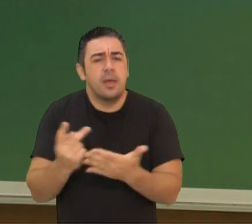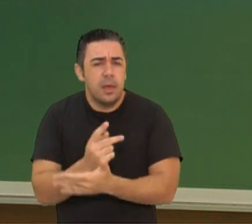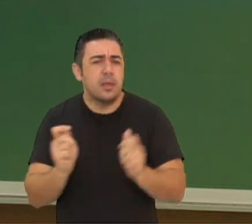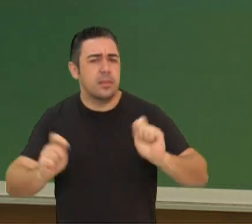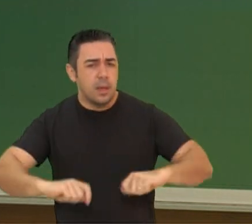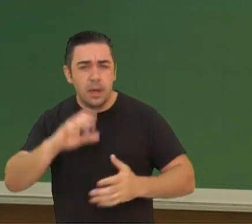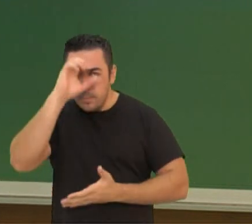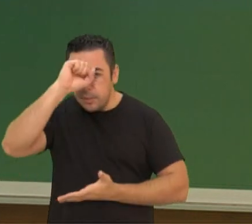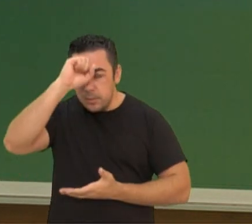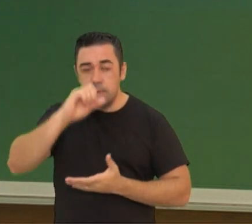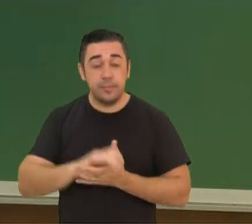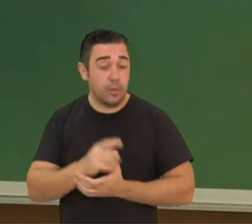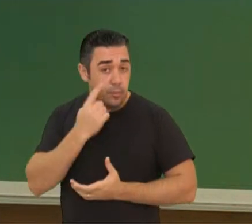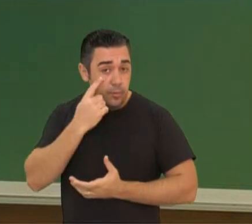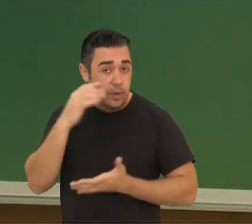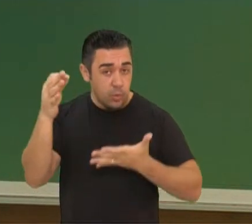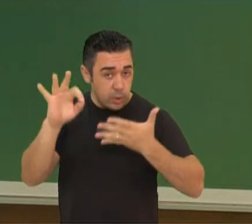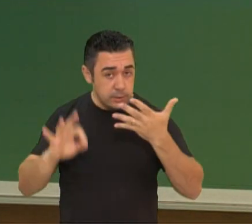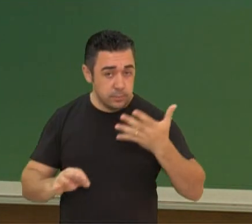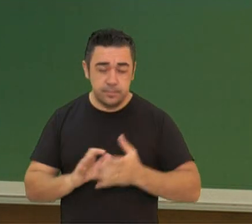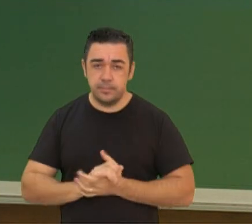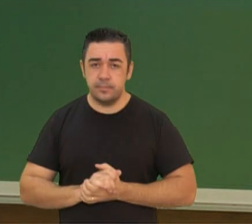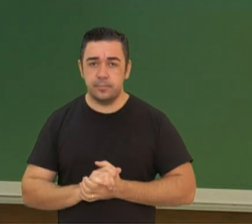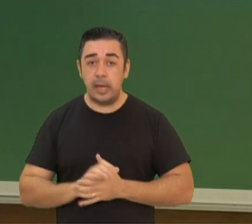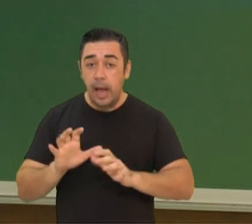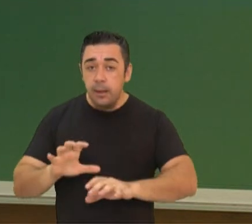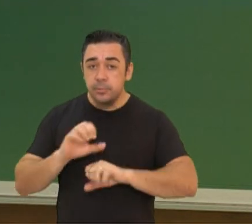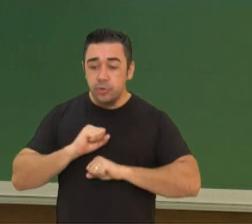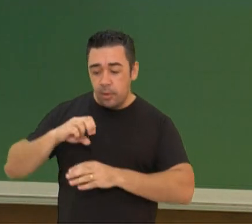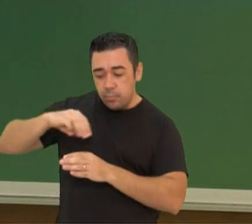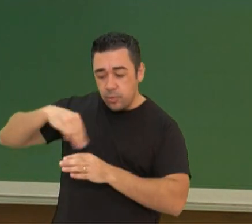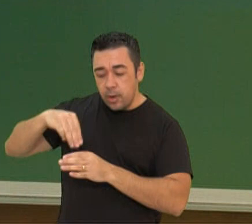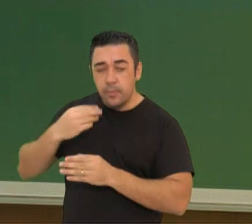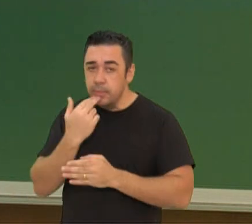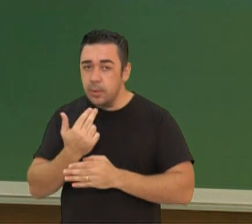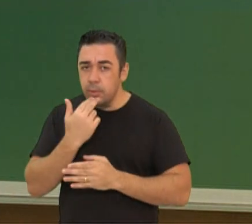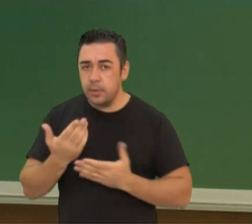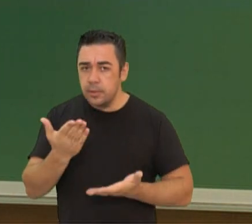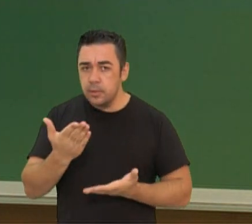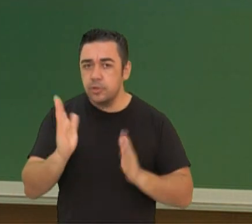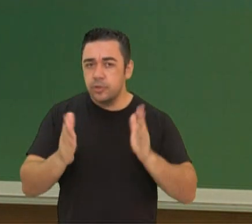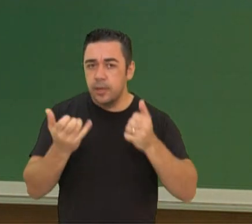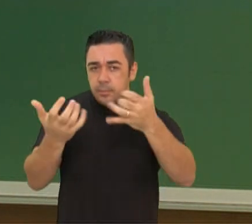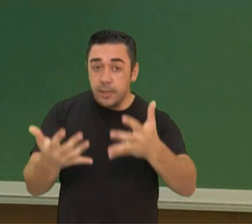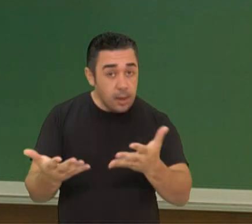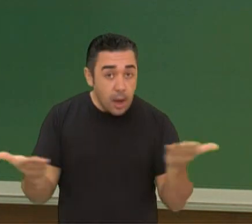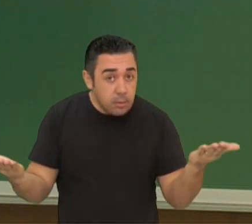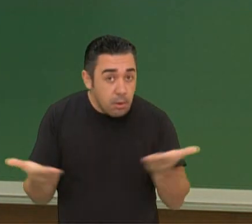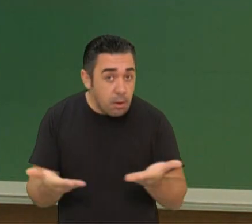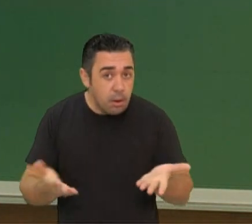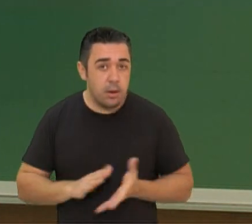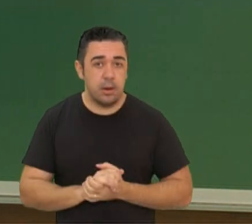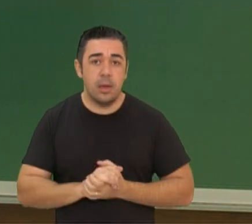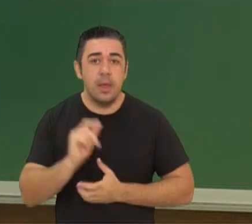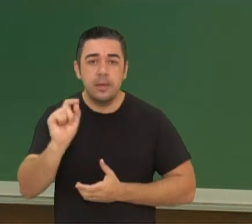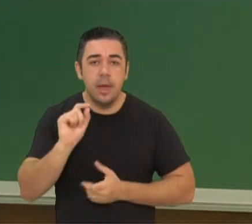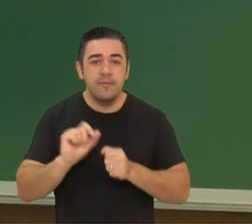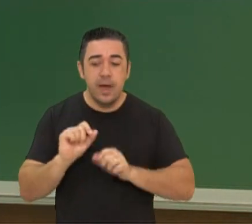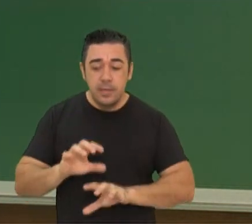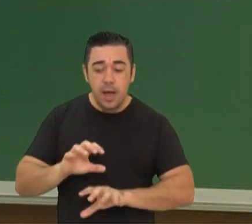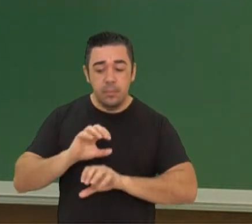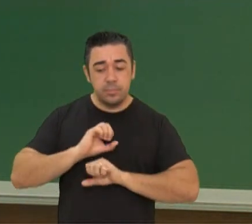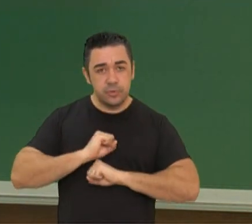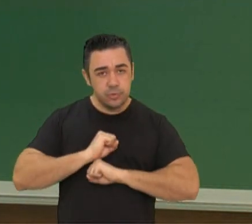aprende. Então vamos corrigir. Olha só, absorve moléculas de nutrientes. Nós falamos recentemente sobre isso. Quem faz